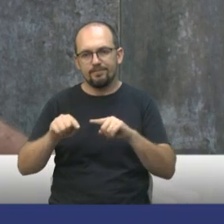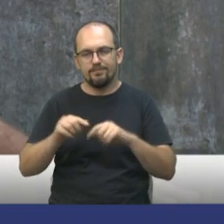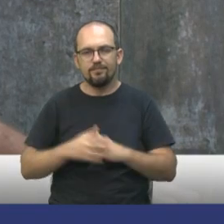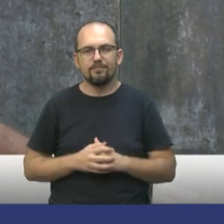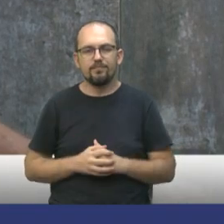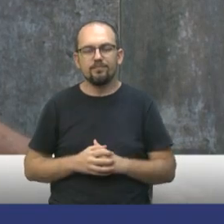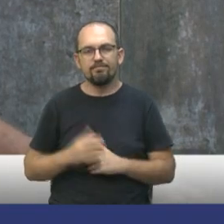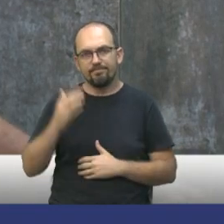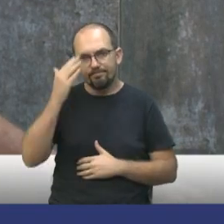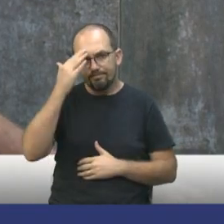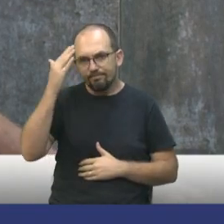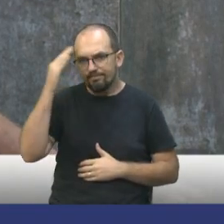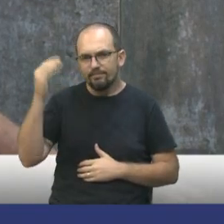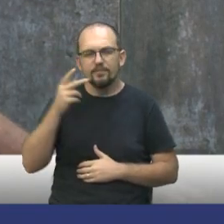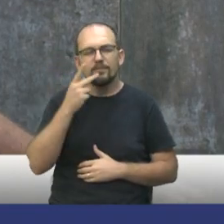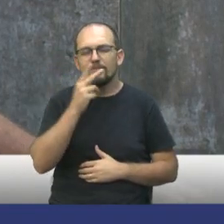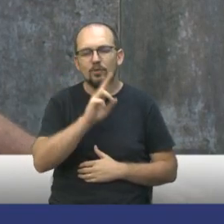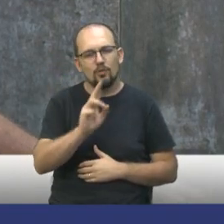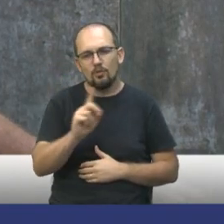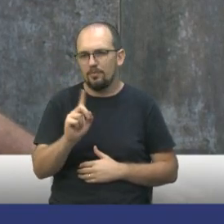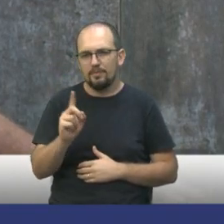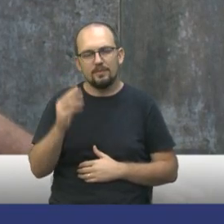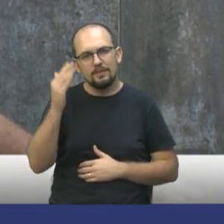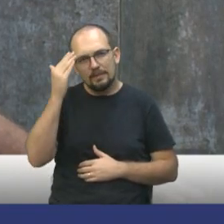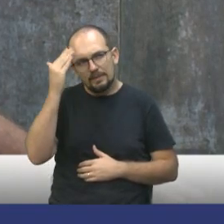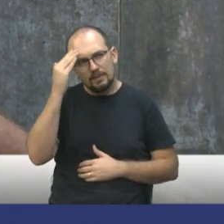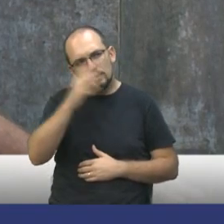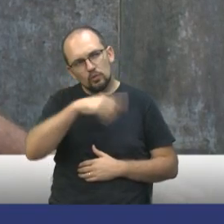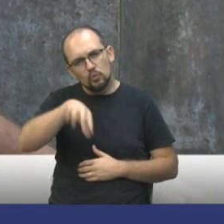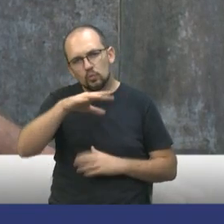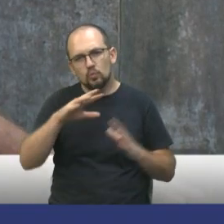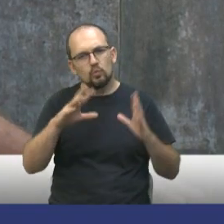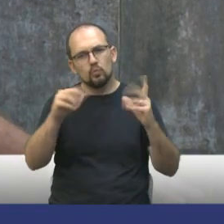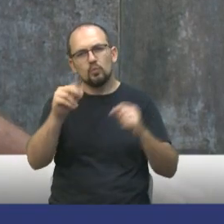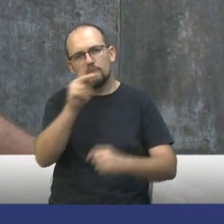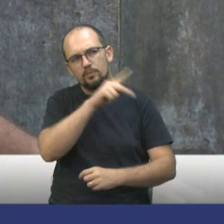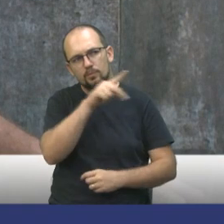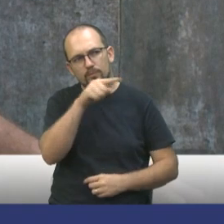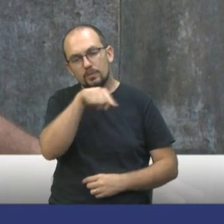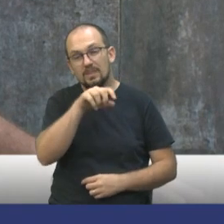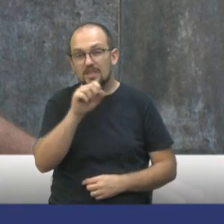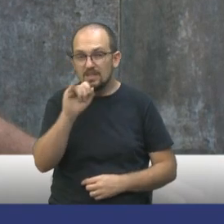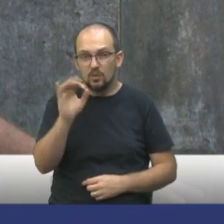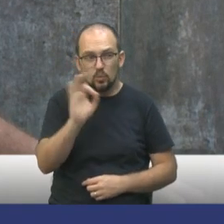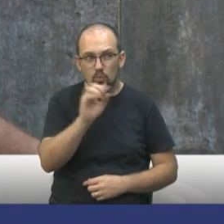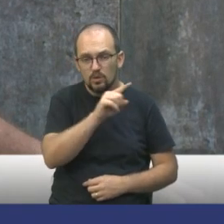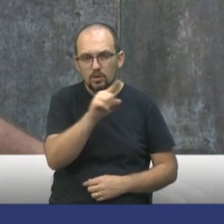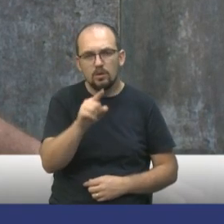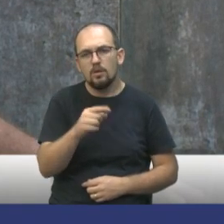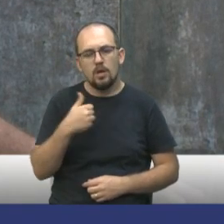Agradecer a todos, não vou citar nome, mas todos os mestres que estão aí. Agradecer, se não fosse a capoeira, hoje não